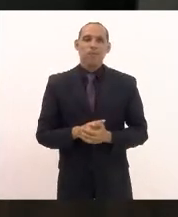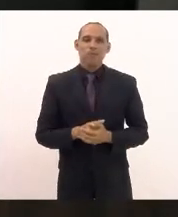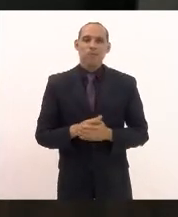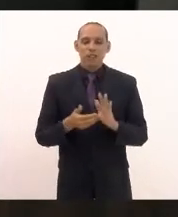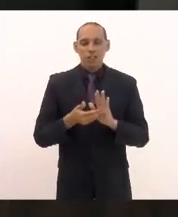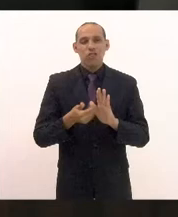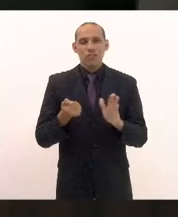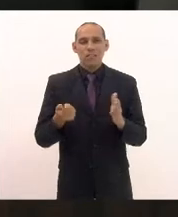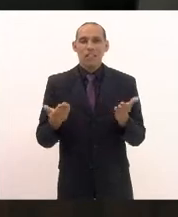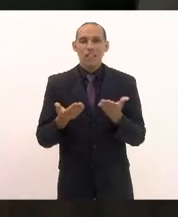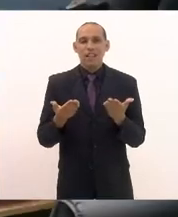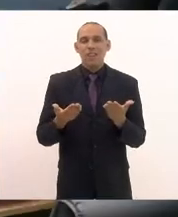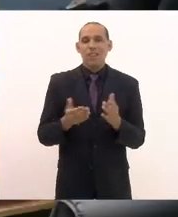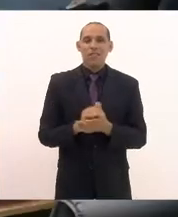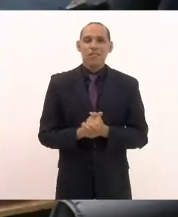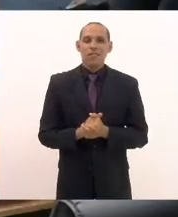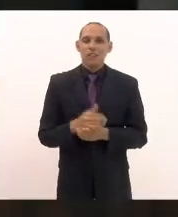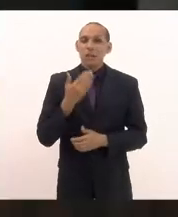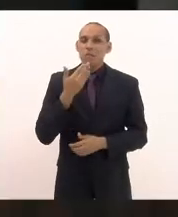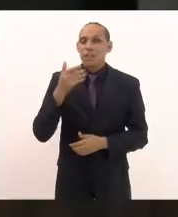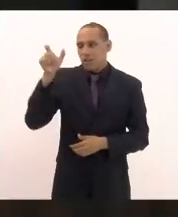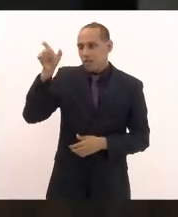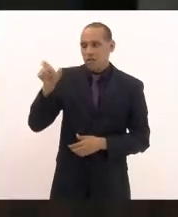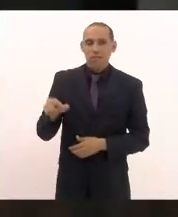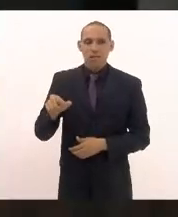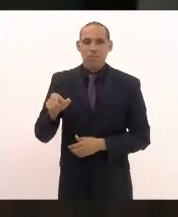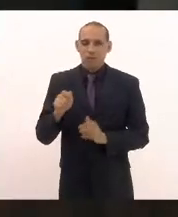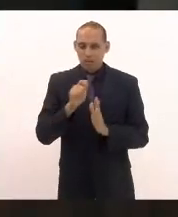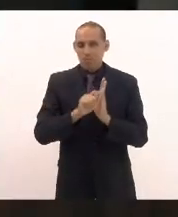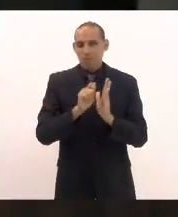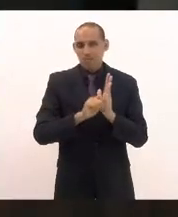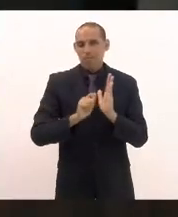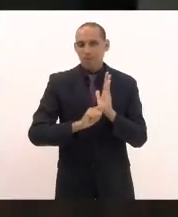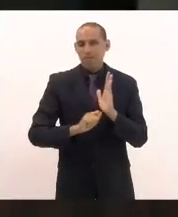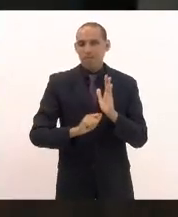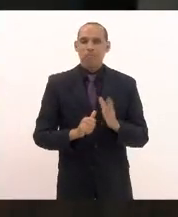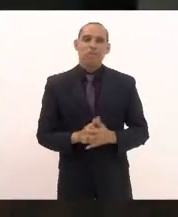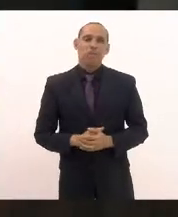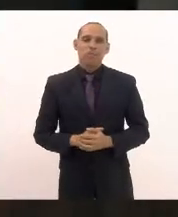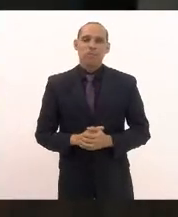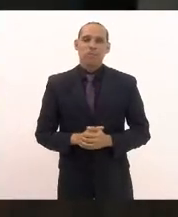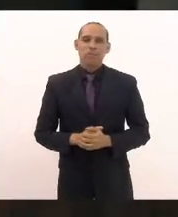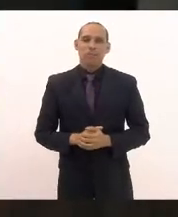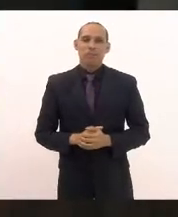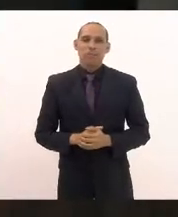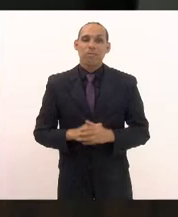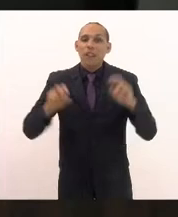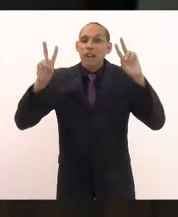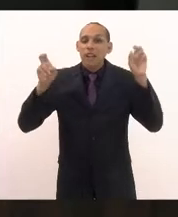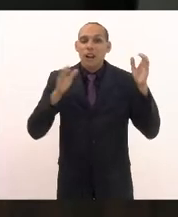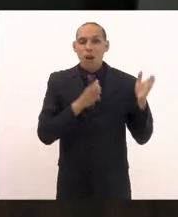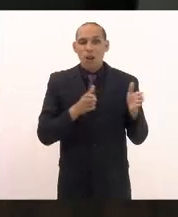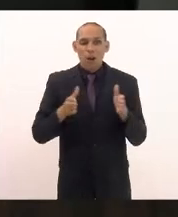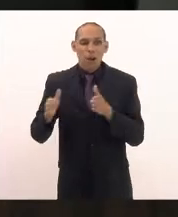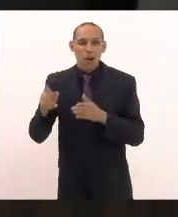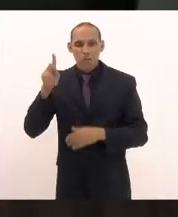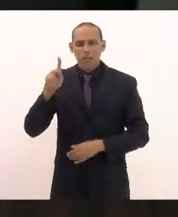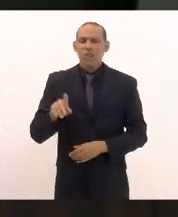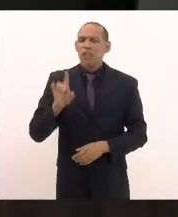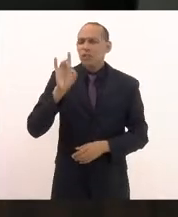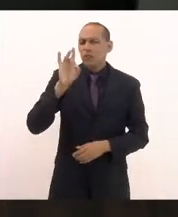sendo retirado de Obrigada, pauta presidente. A pedido da autora. Questão de ordem, presidente. Deixa